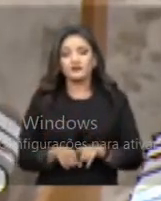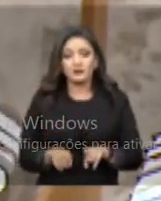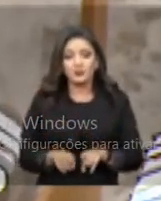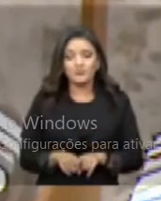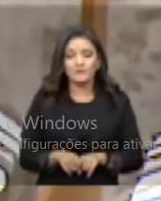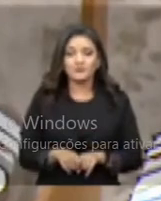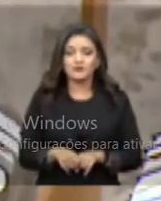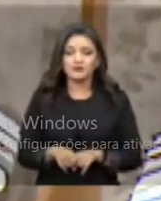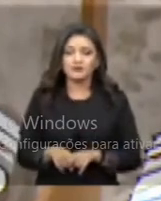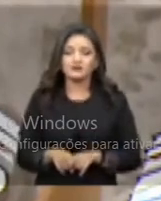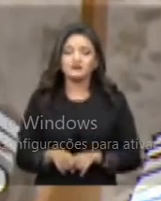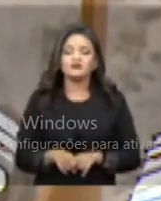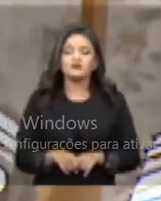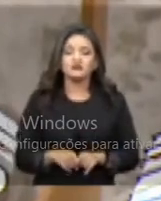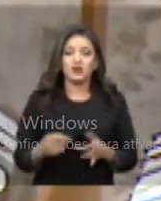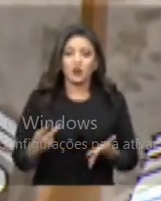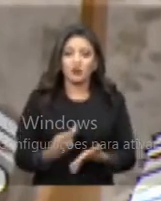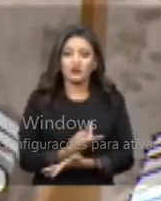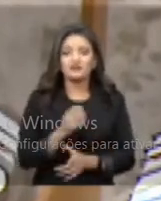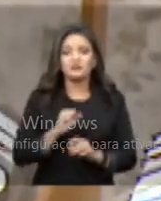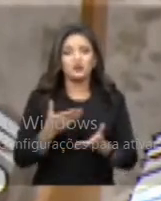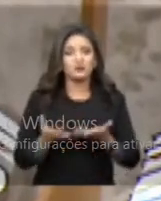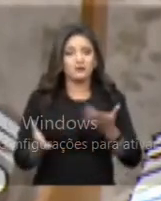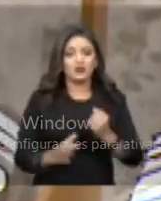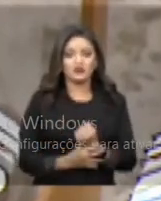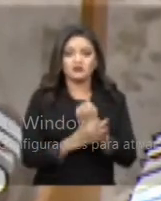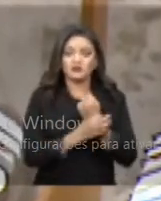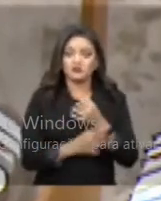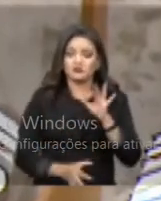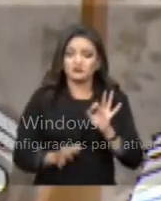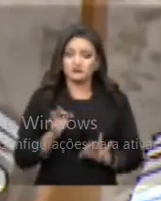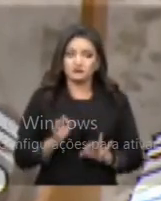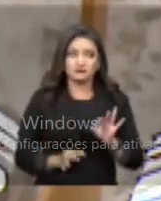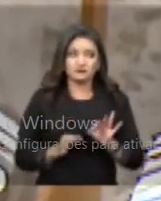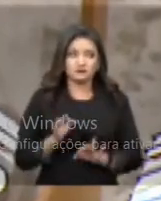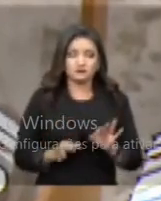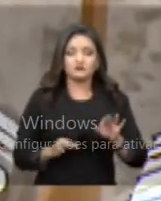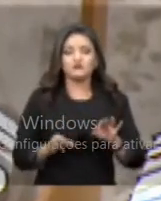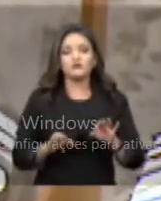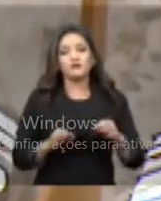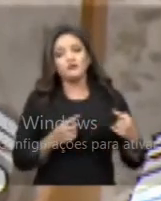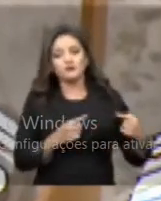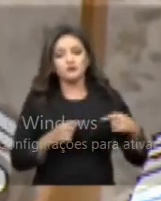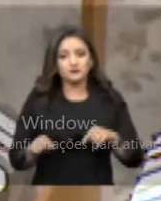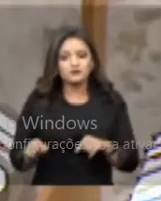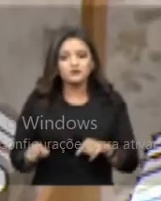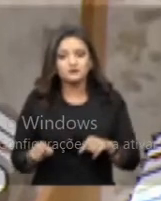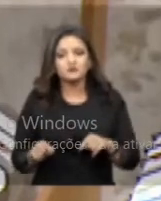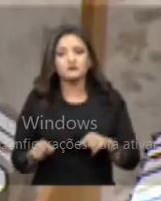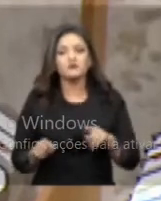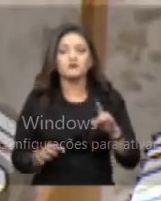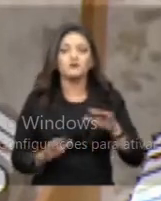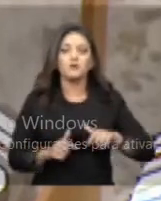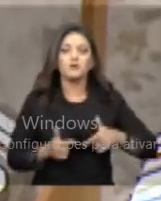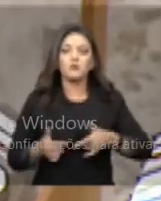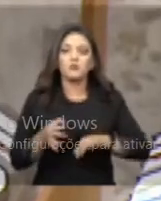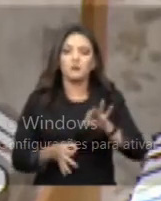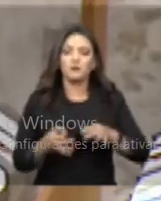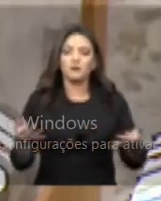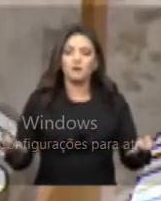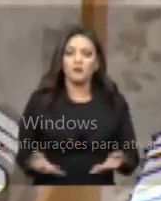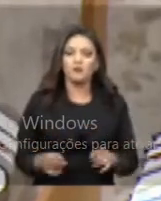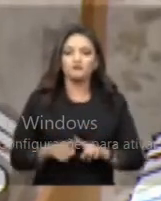intercorrente, a par de quebrar a segurança jurídica, também encontraria o ato jurídico perfeito e implica